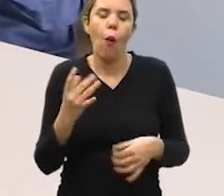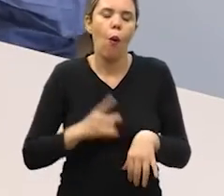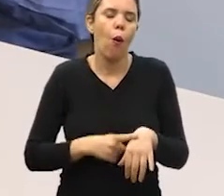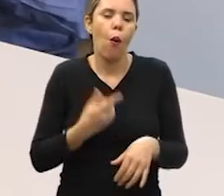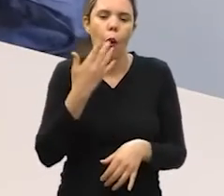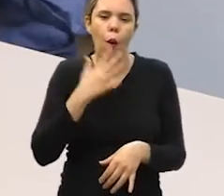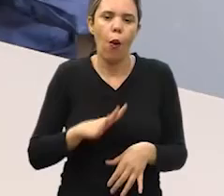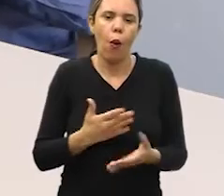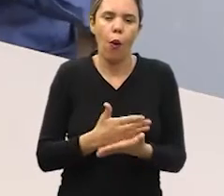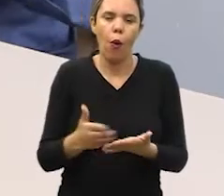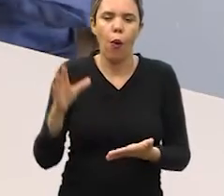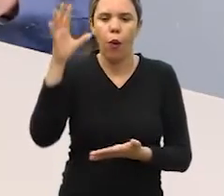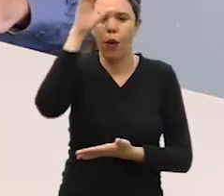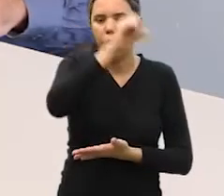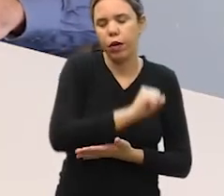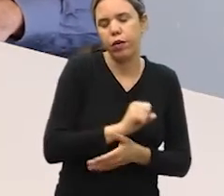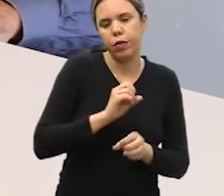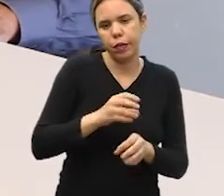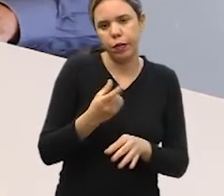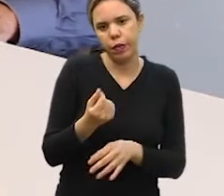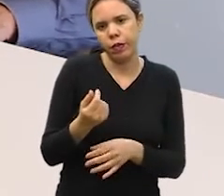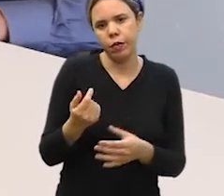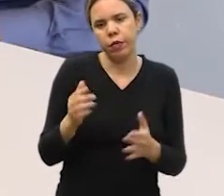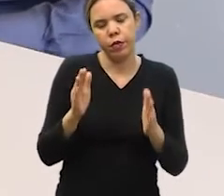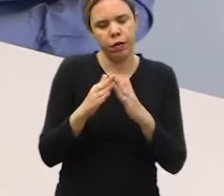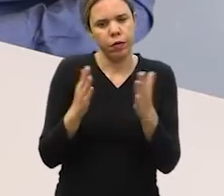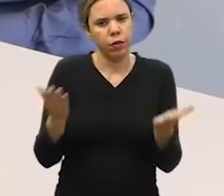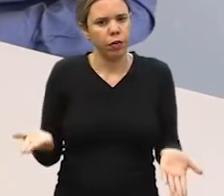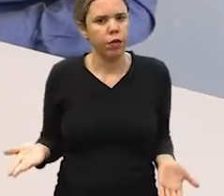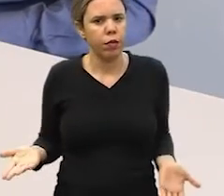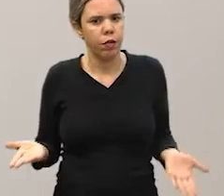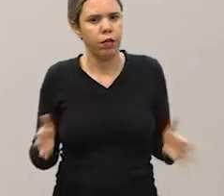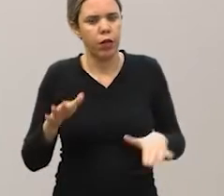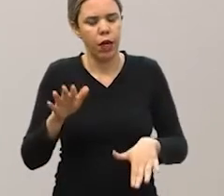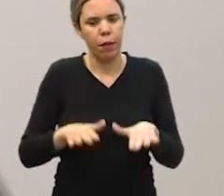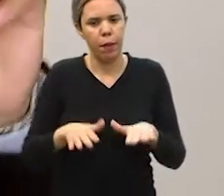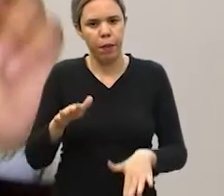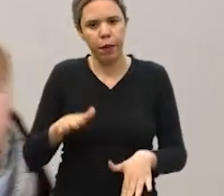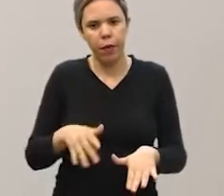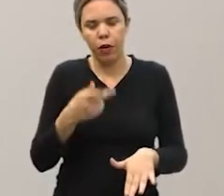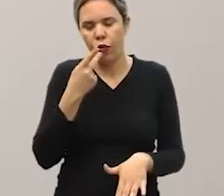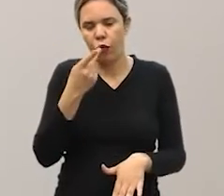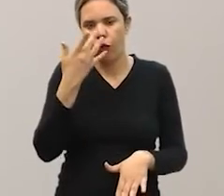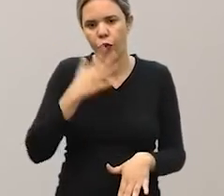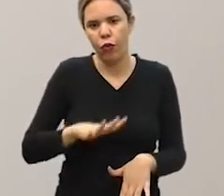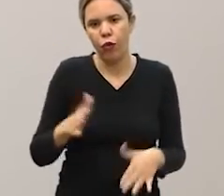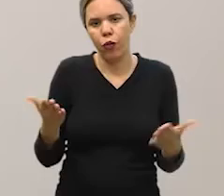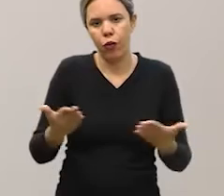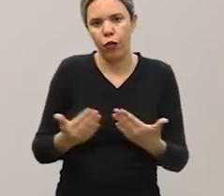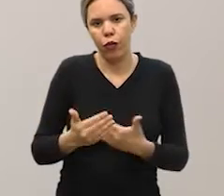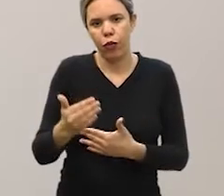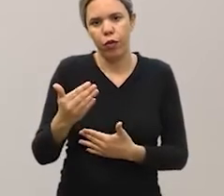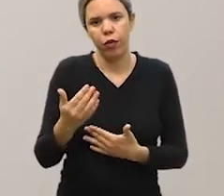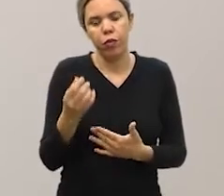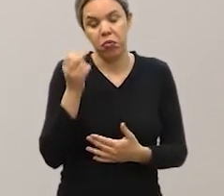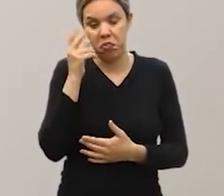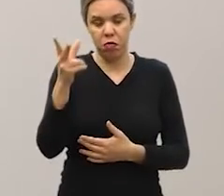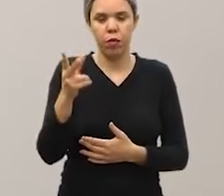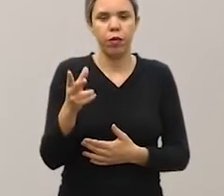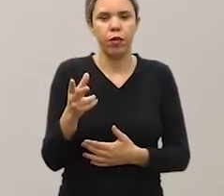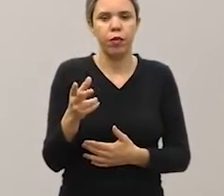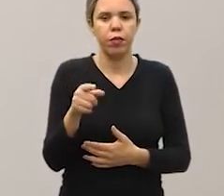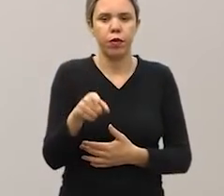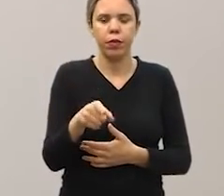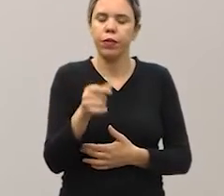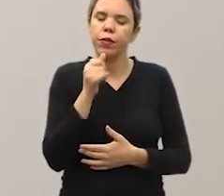tempo que a criança começa a aprender essa educação financeira dentro de casa? Olha, depende muito. Eu falo que as crianças de hoje em dia estão muito espertas.